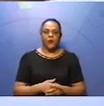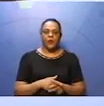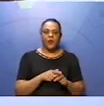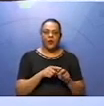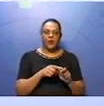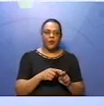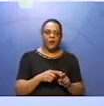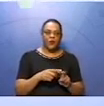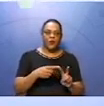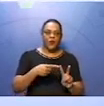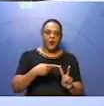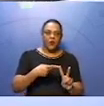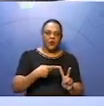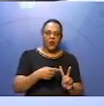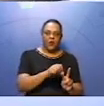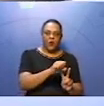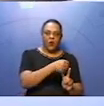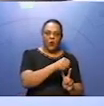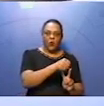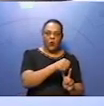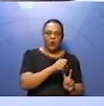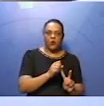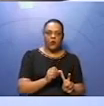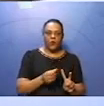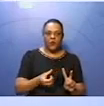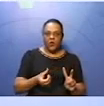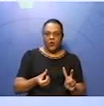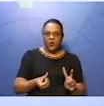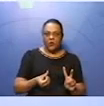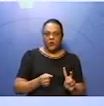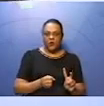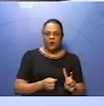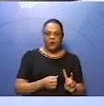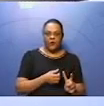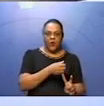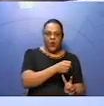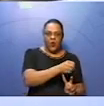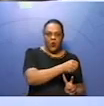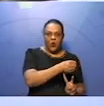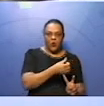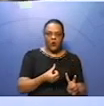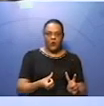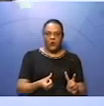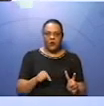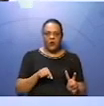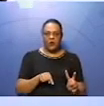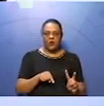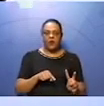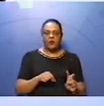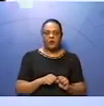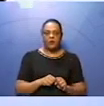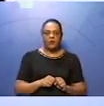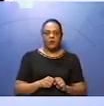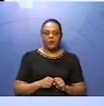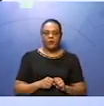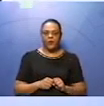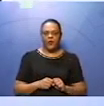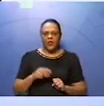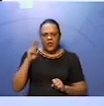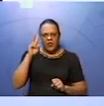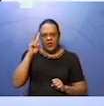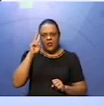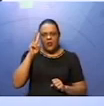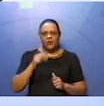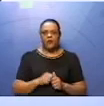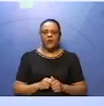Aqui, o 8 e o 6. O 8 de fora e o 6 aqui de dentro. Lembra sempre que tem que